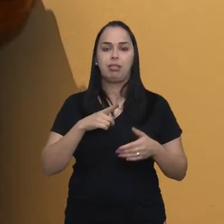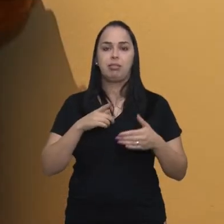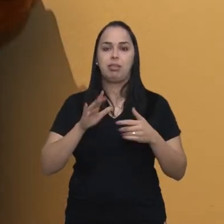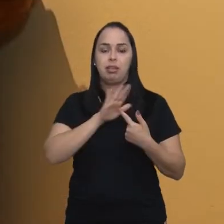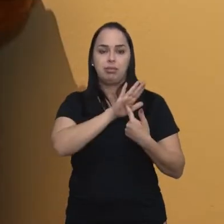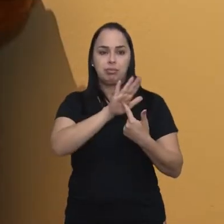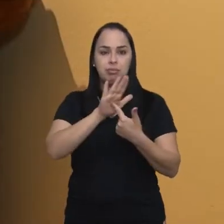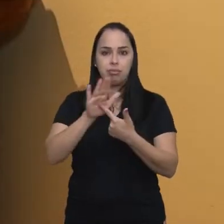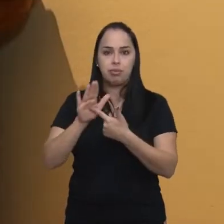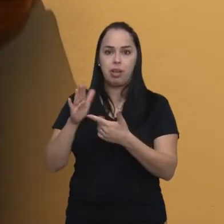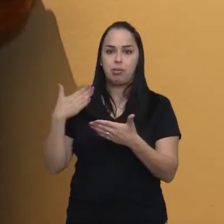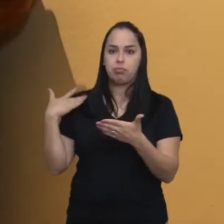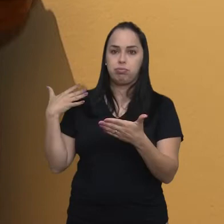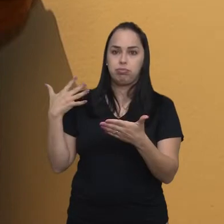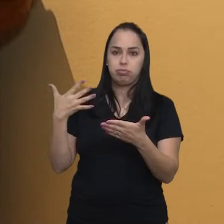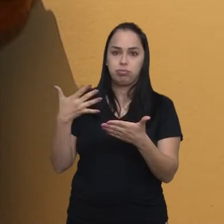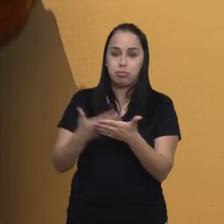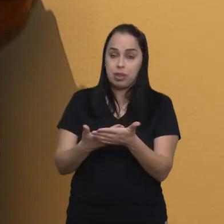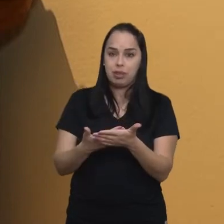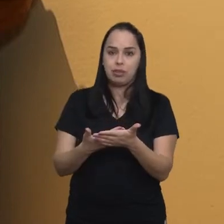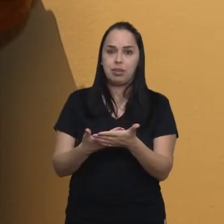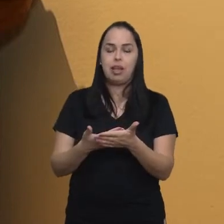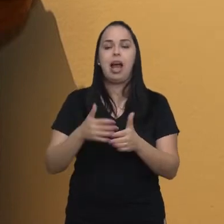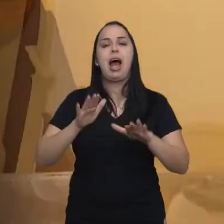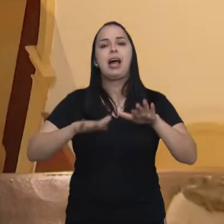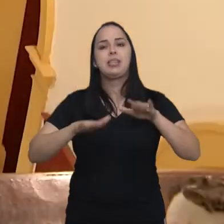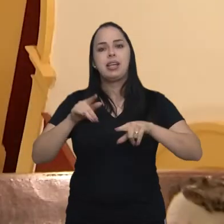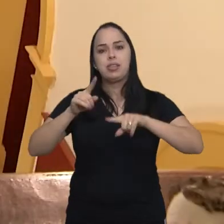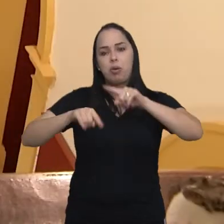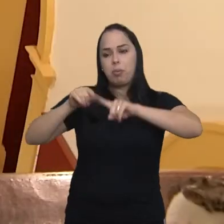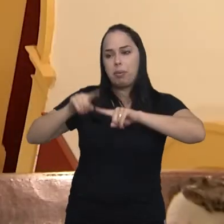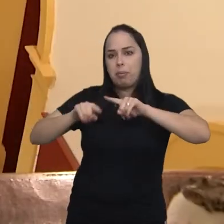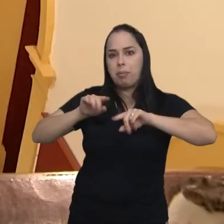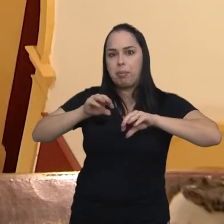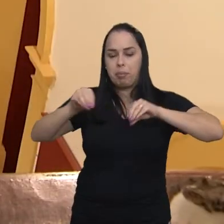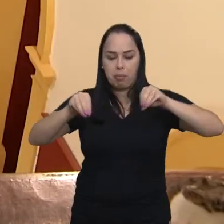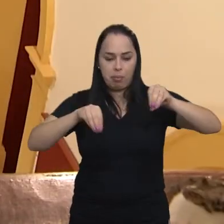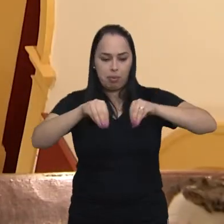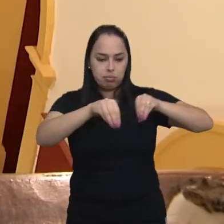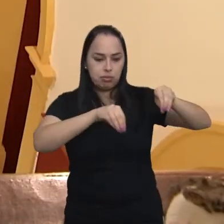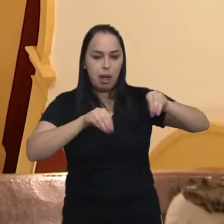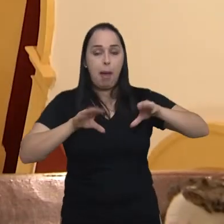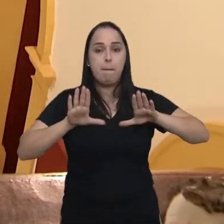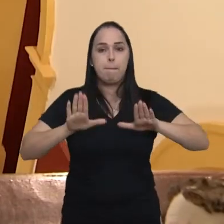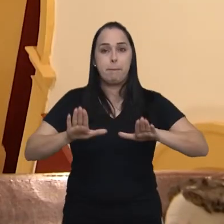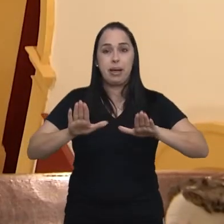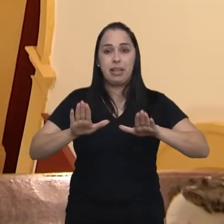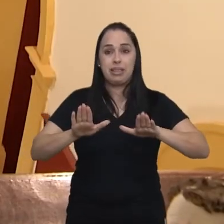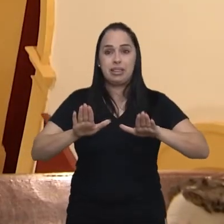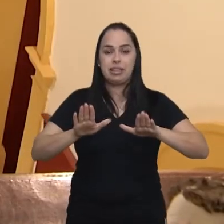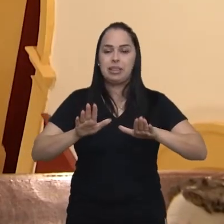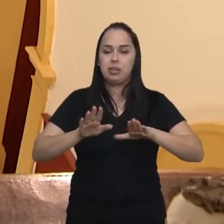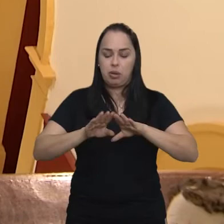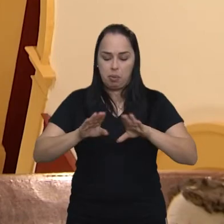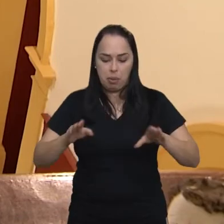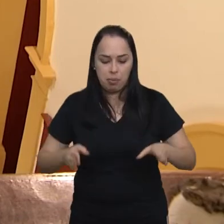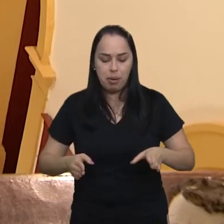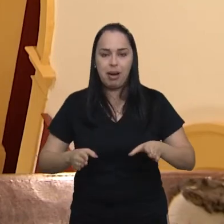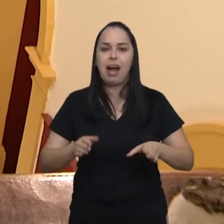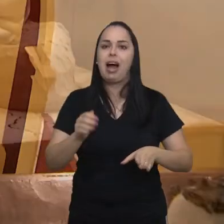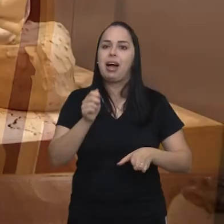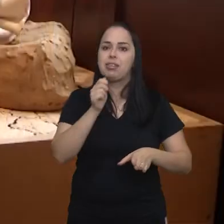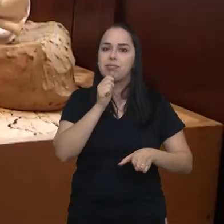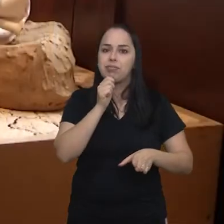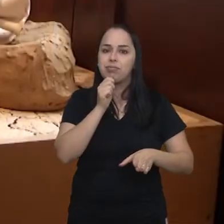gente sempre chama, a gente tira algumas peças do lugar, mas o móvel, a mobília, tudo é